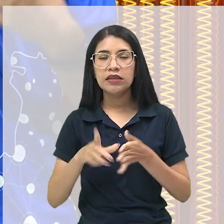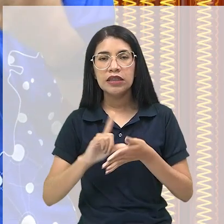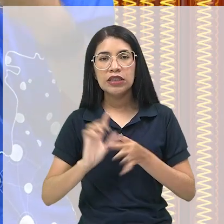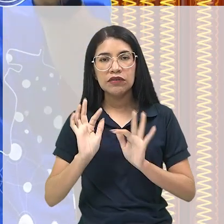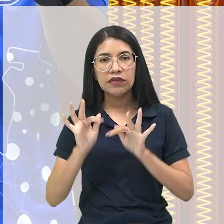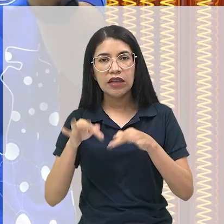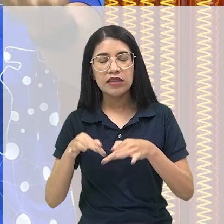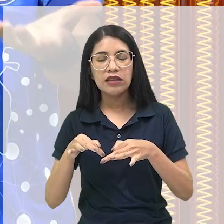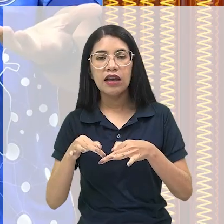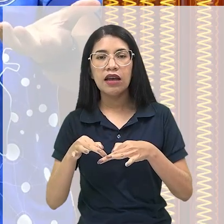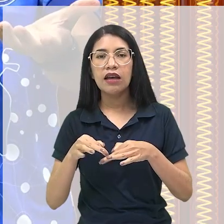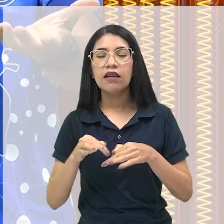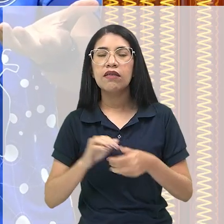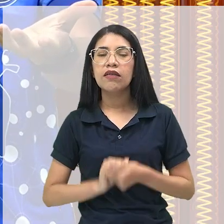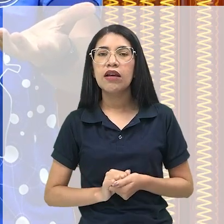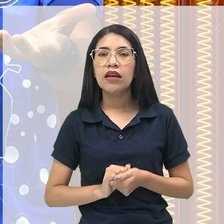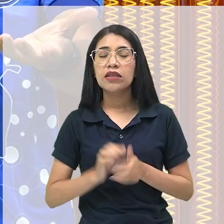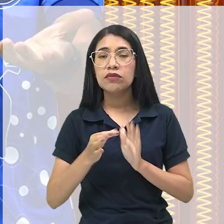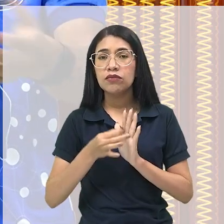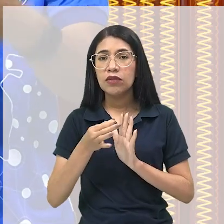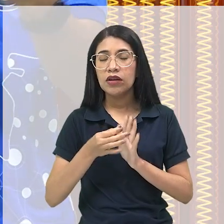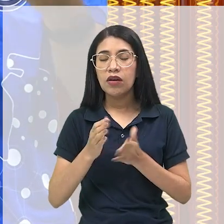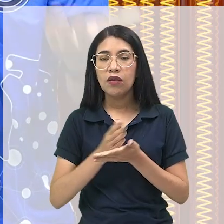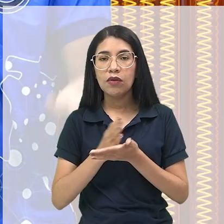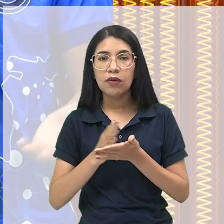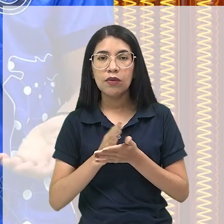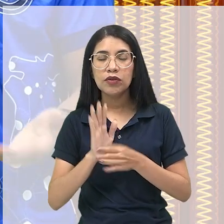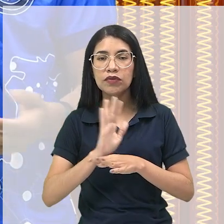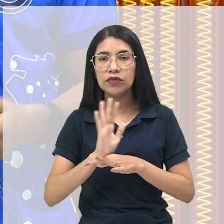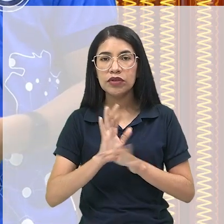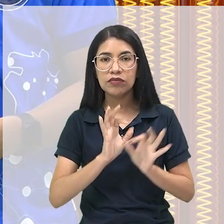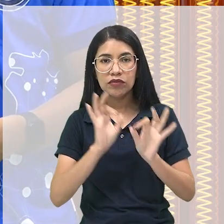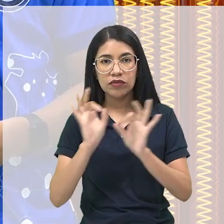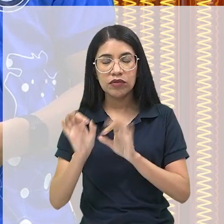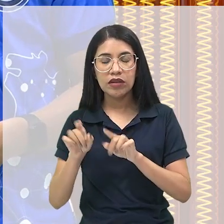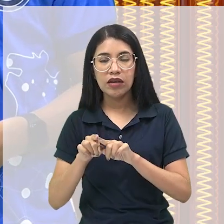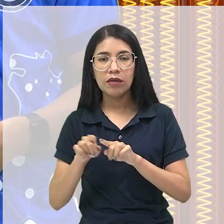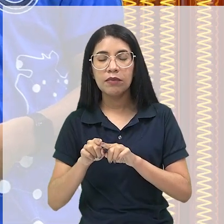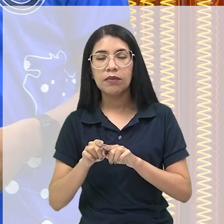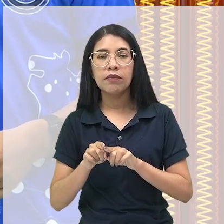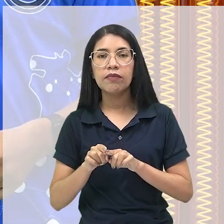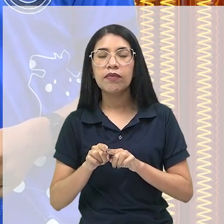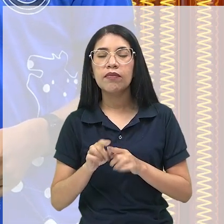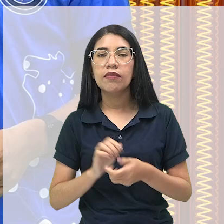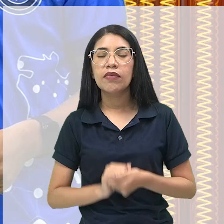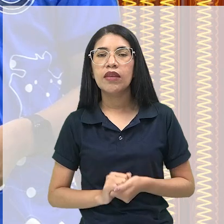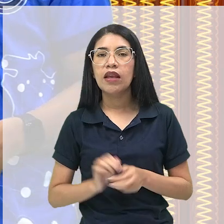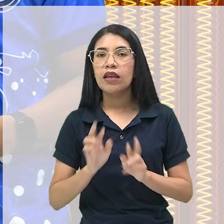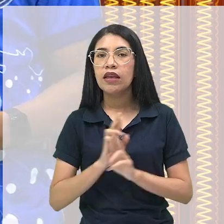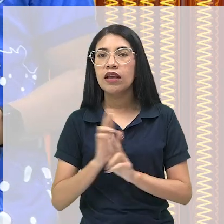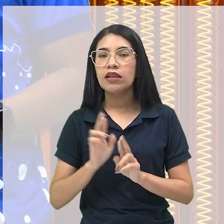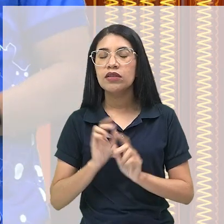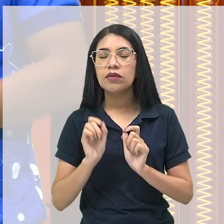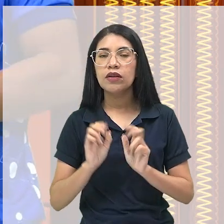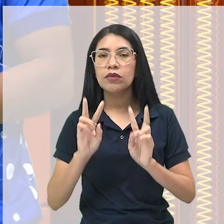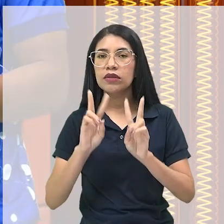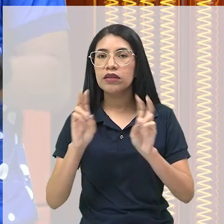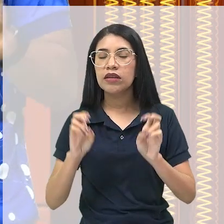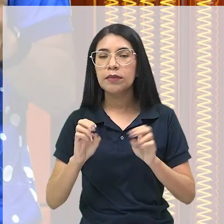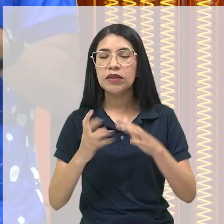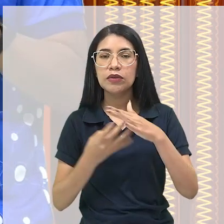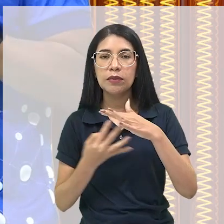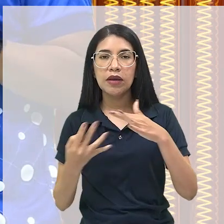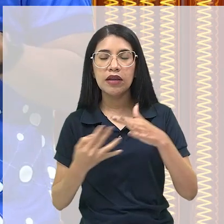aula sugerindo alguns filmes para vocês, algumas obras aí do cinema, né, com relação à questão da